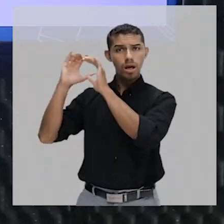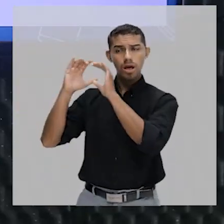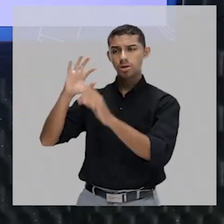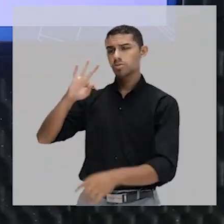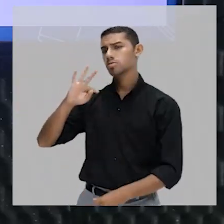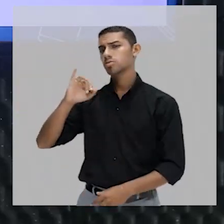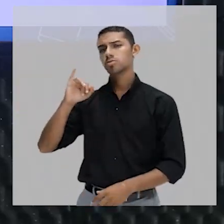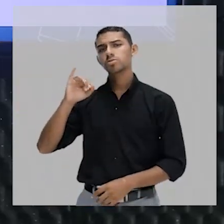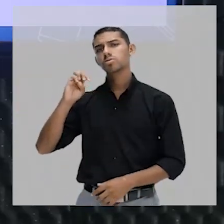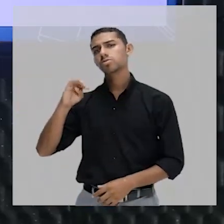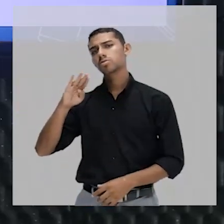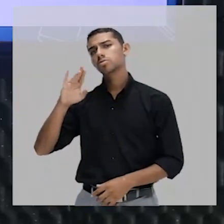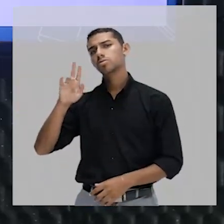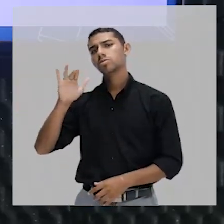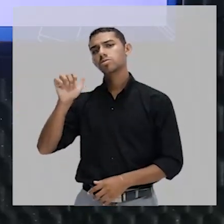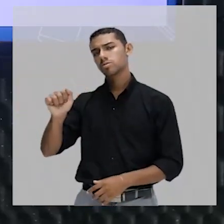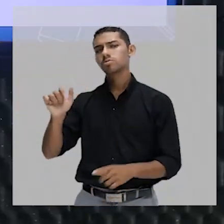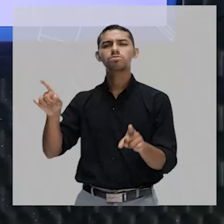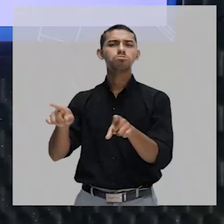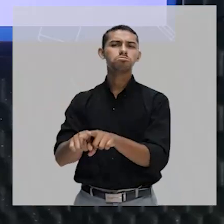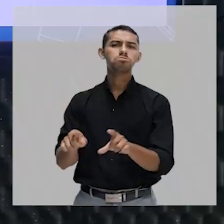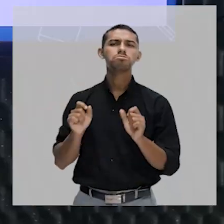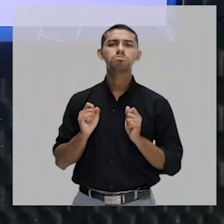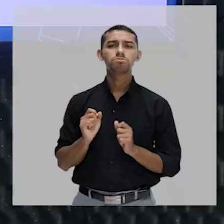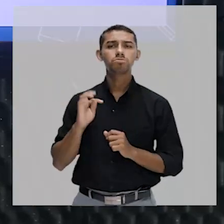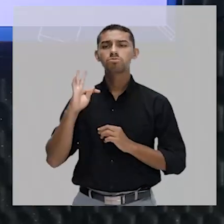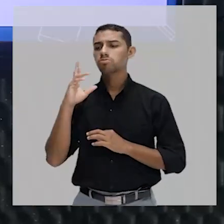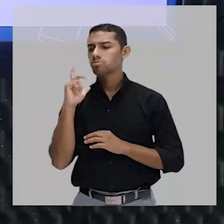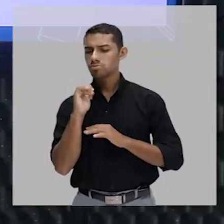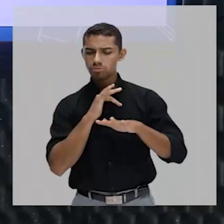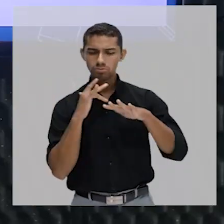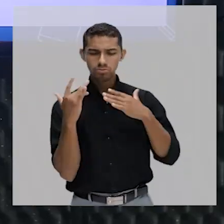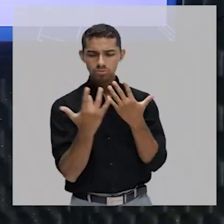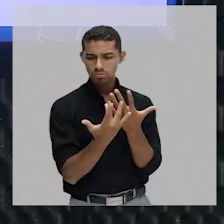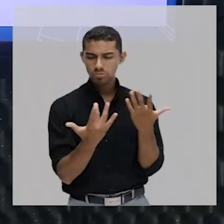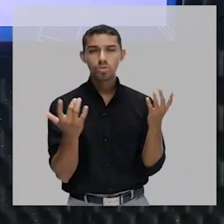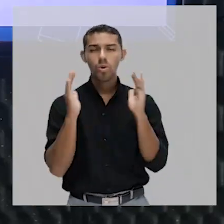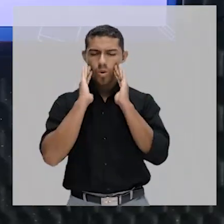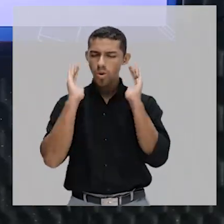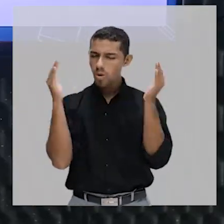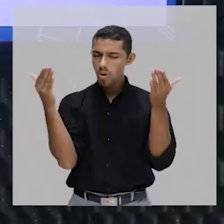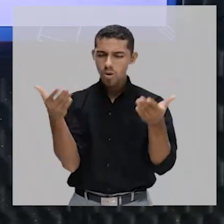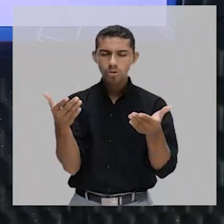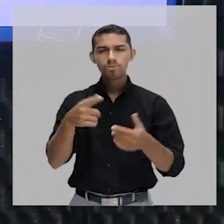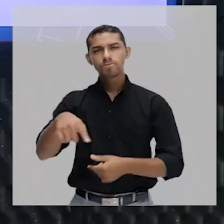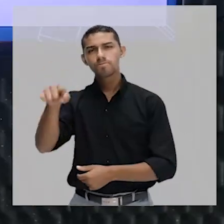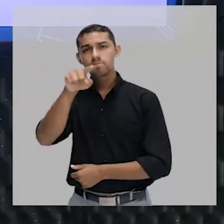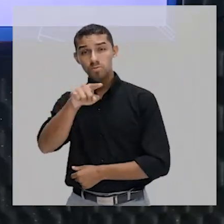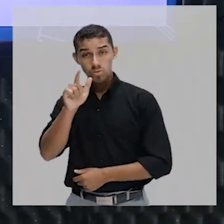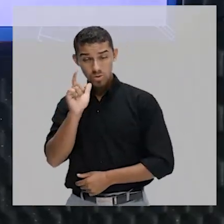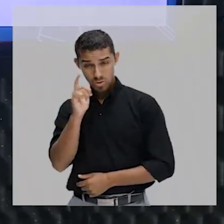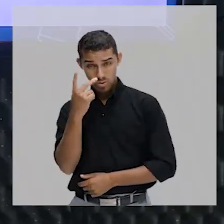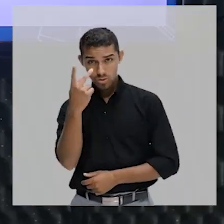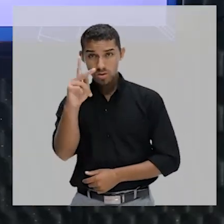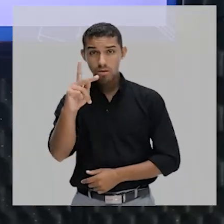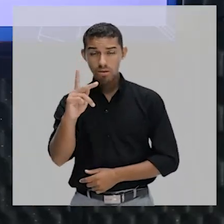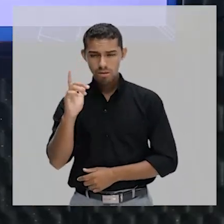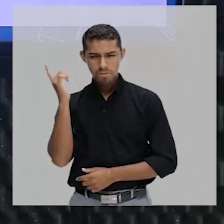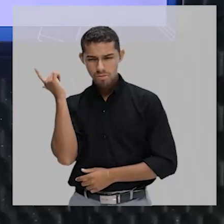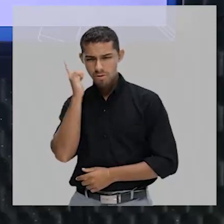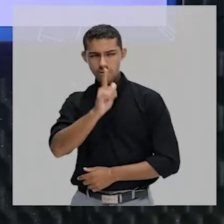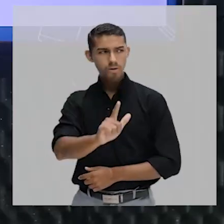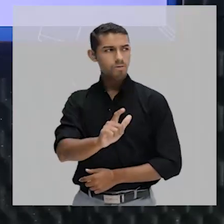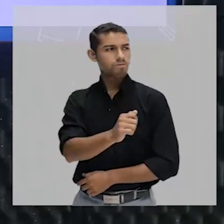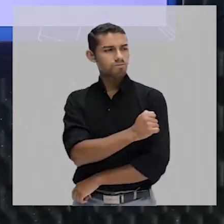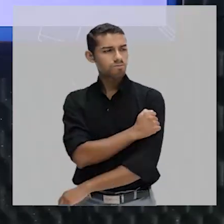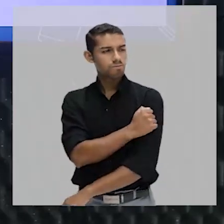em todas as mídias para te ajudar, beleza? O nosso sucesso, a nossa missão é o teu sucesso, beleza? Então,